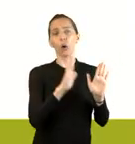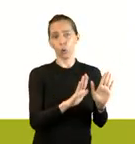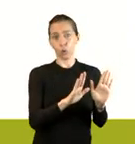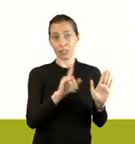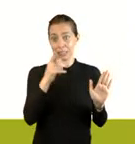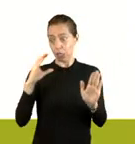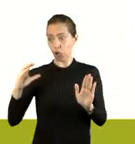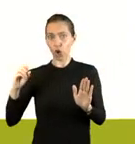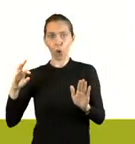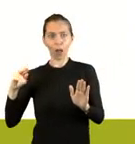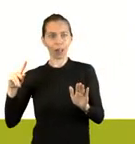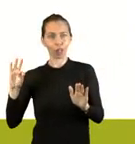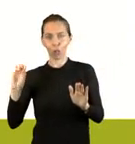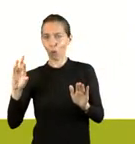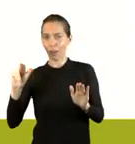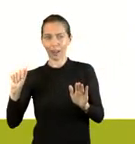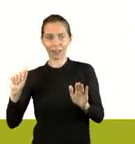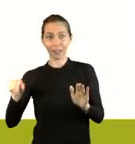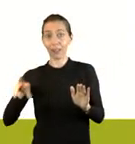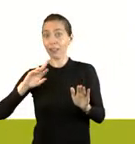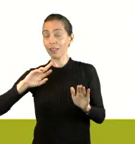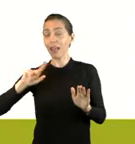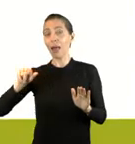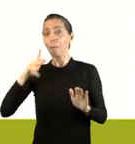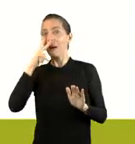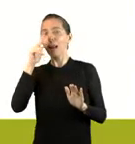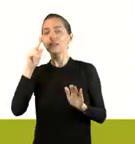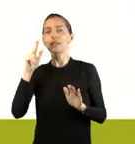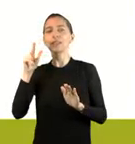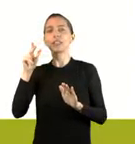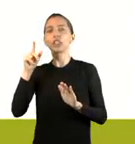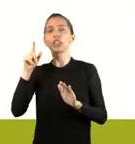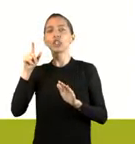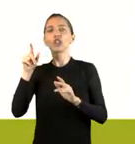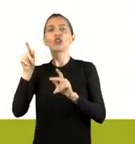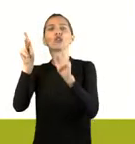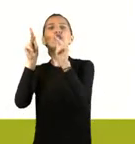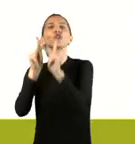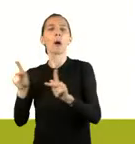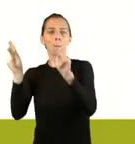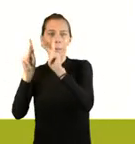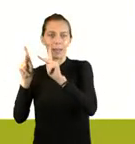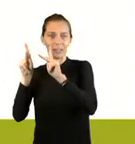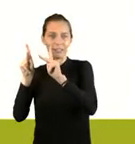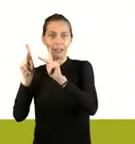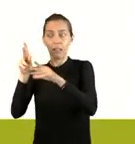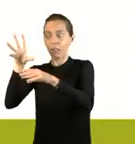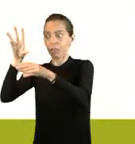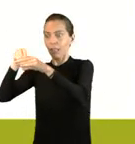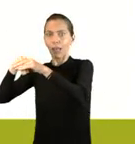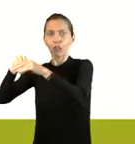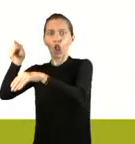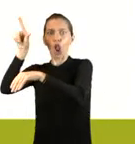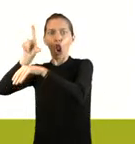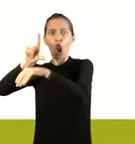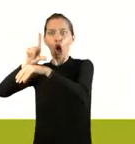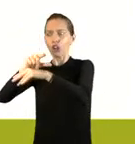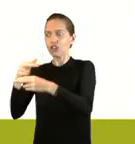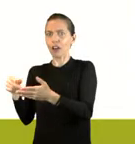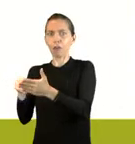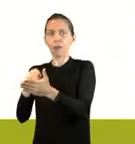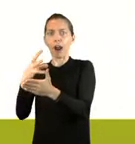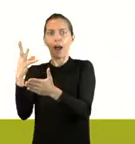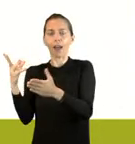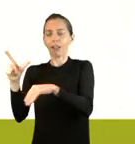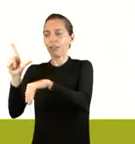numa corretora, a corretora é como se fosse um shopping. E dentro de um shopping tem várias lojas. Então vai ter a